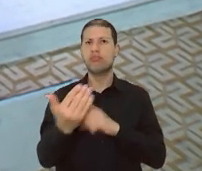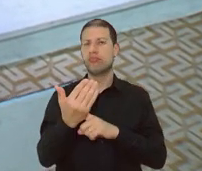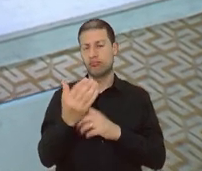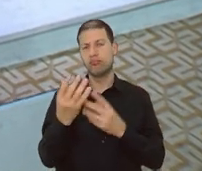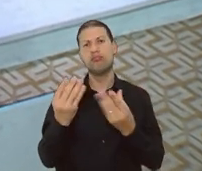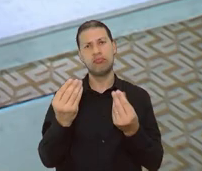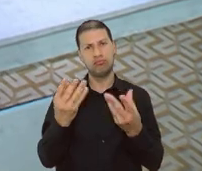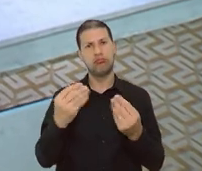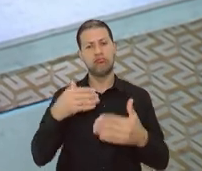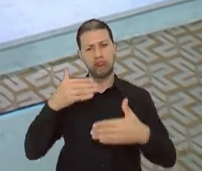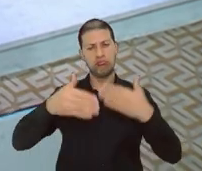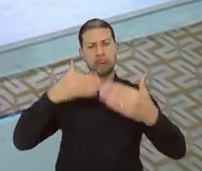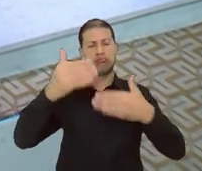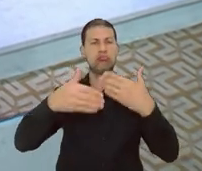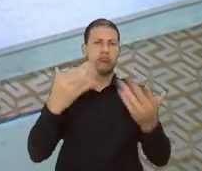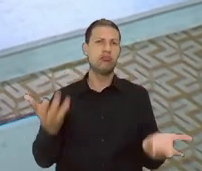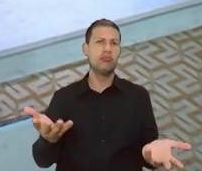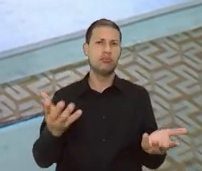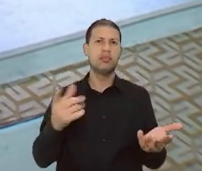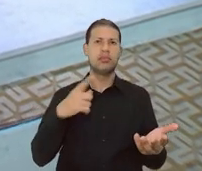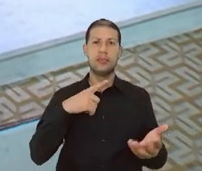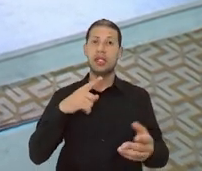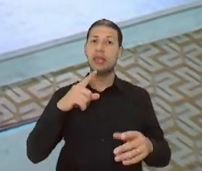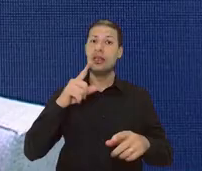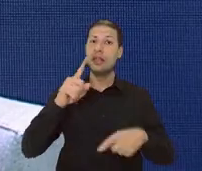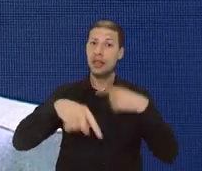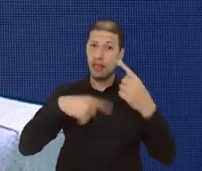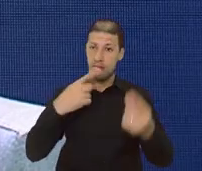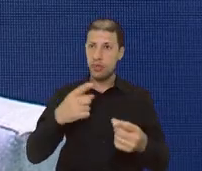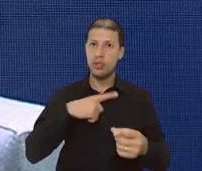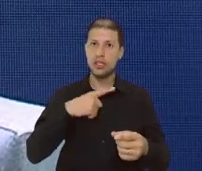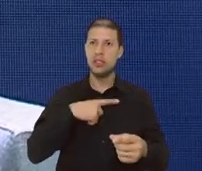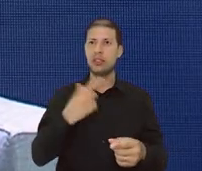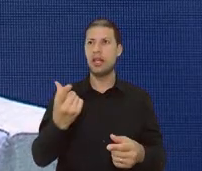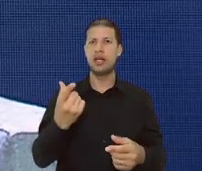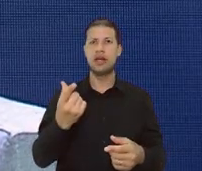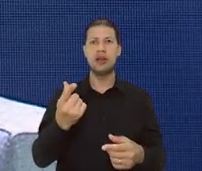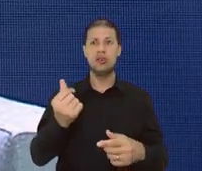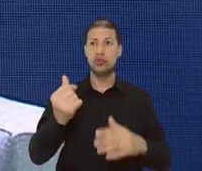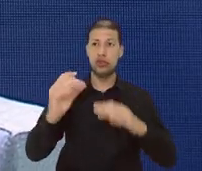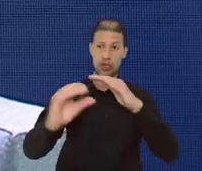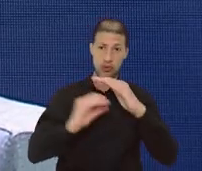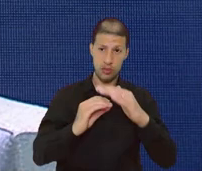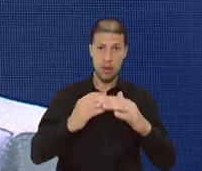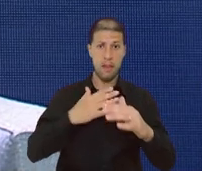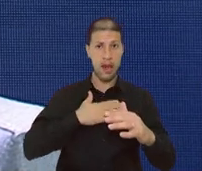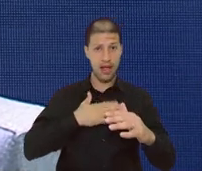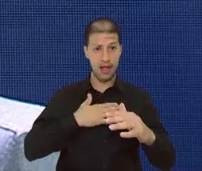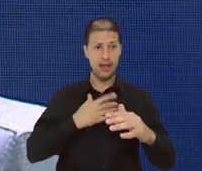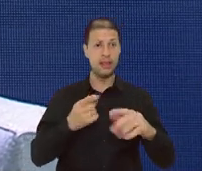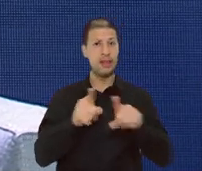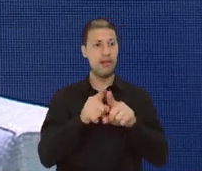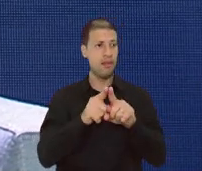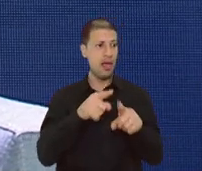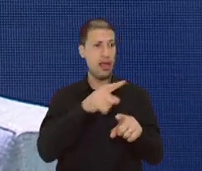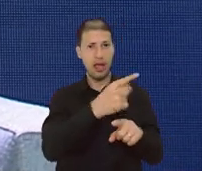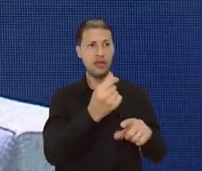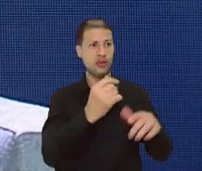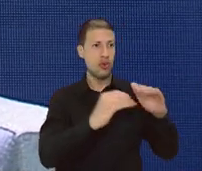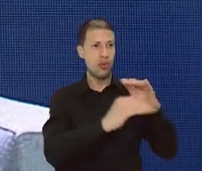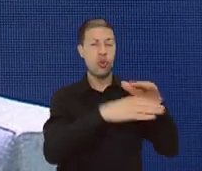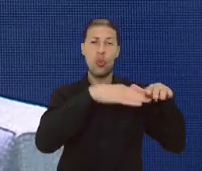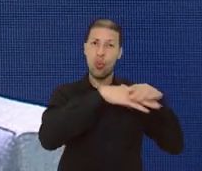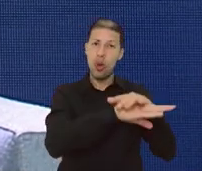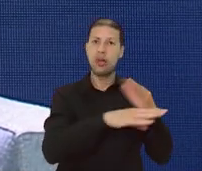dele nessa e no final esse retorno que vai dar para o fundo é para ele né ele é o maior beneficiário desse retorno ele geralmente é